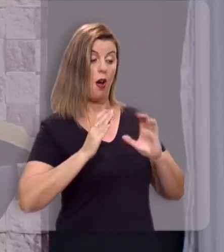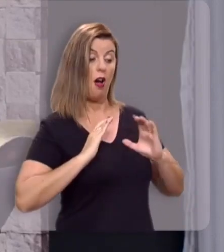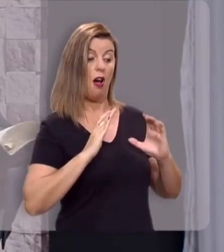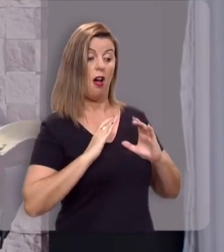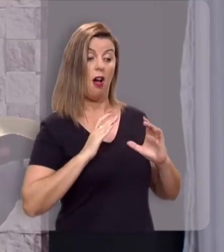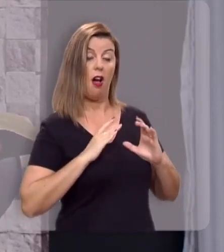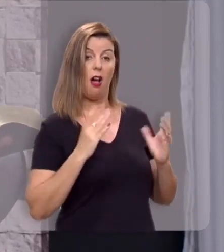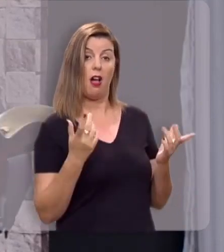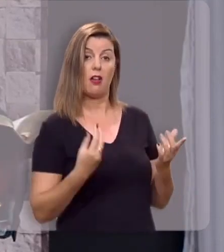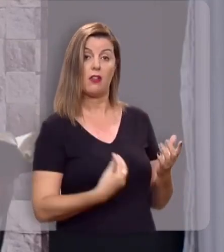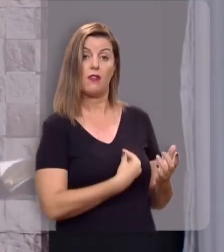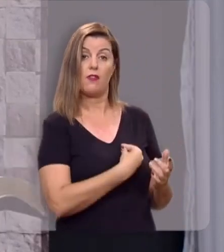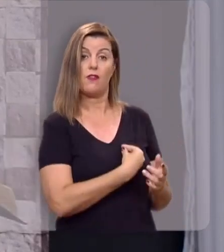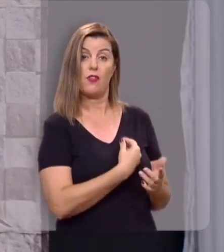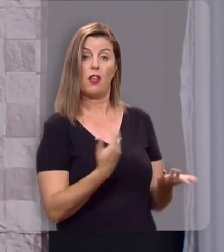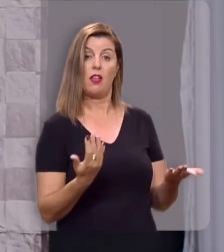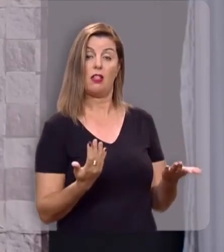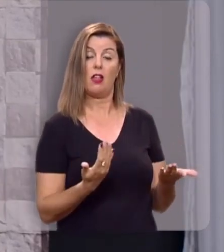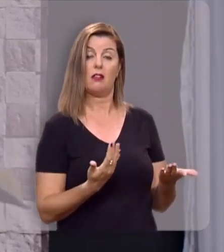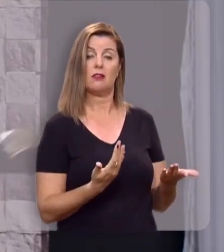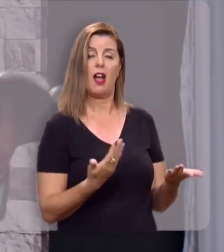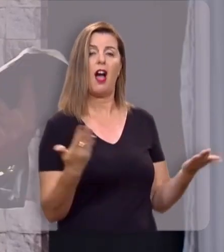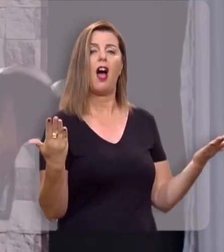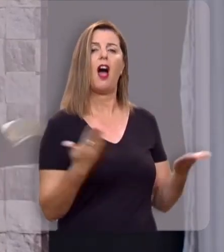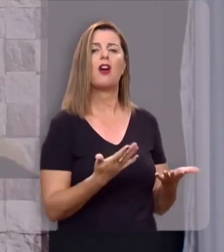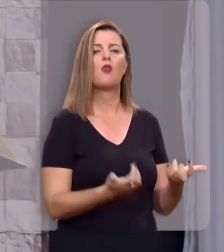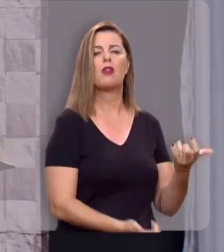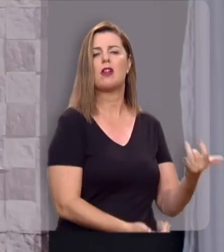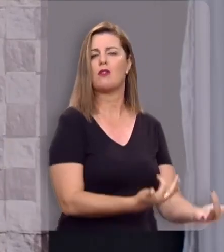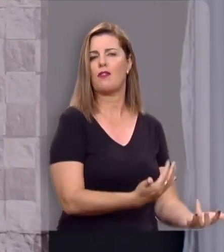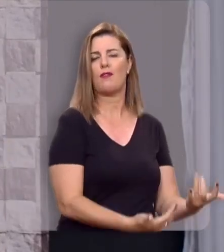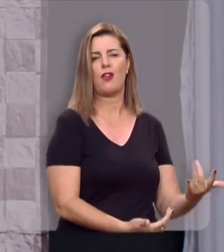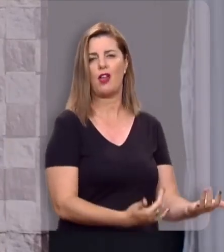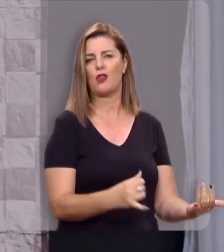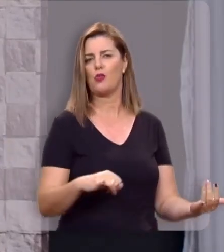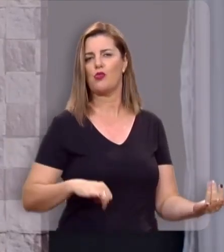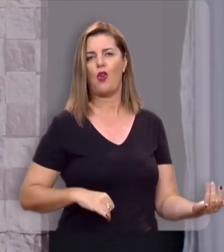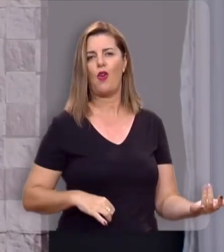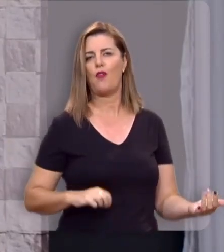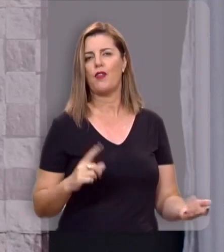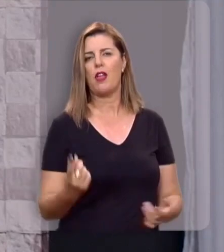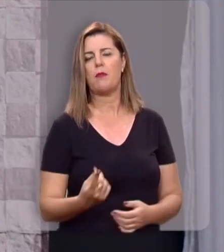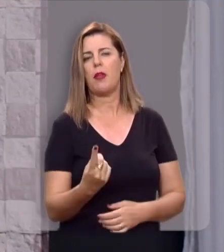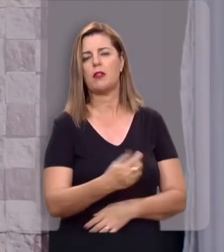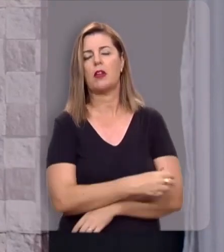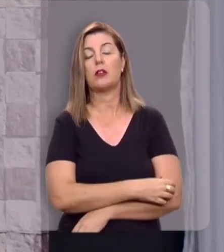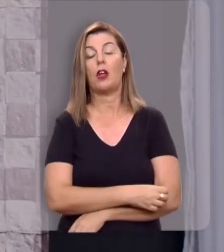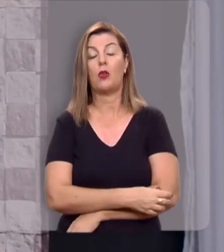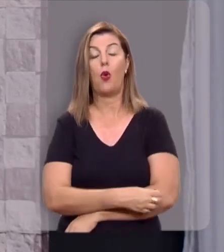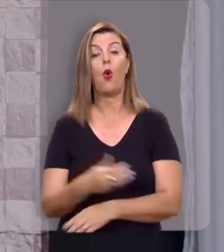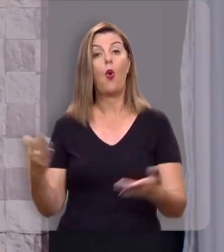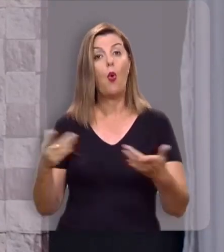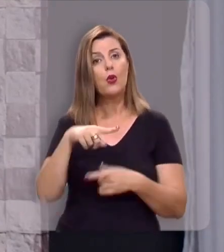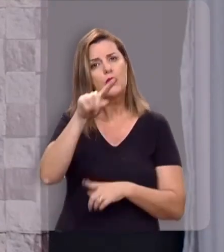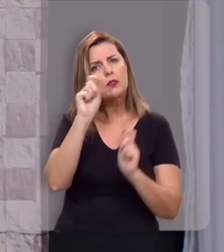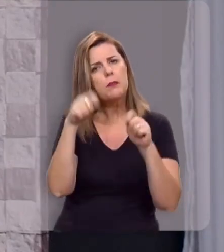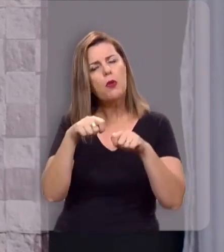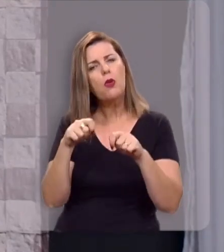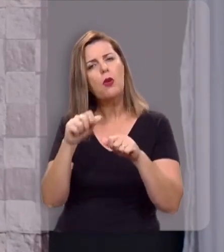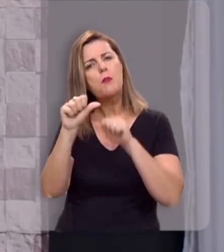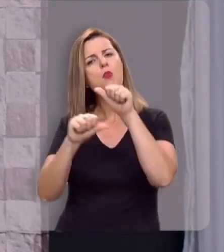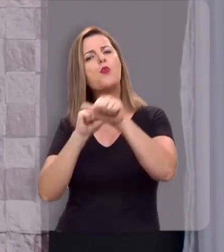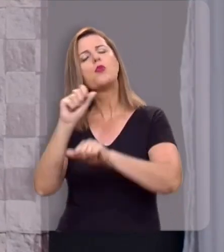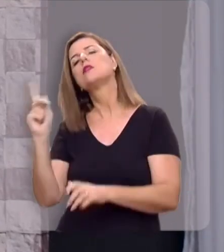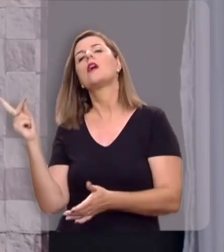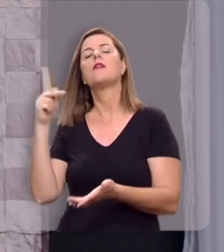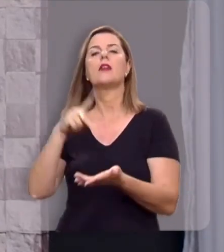que aqui viveu no luxo e no fausto, agora é atormentado no inferno. Você hoje pode mudar essa